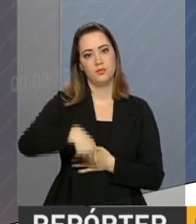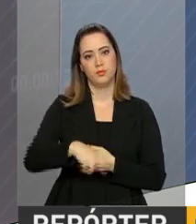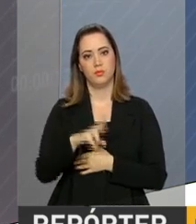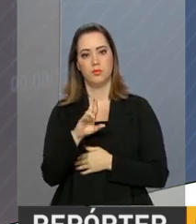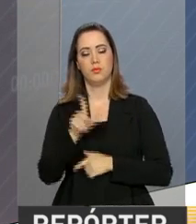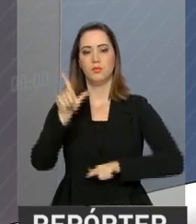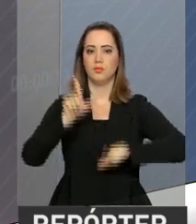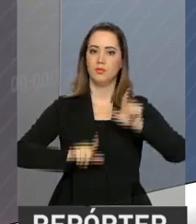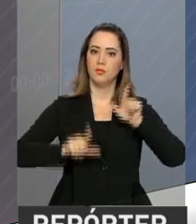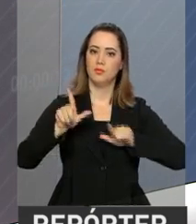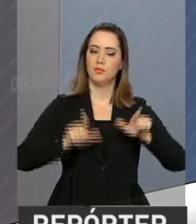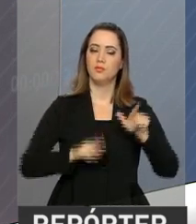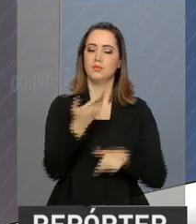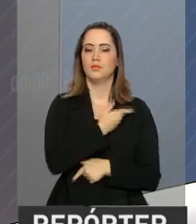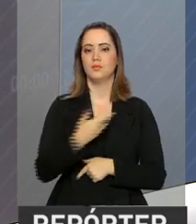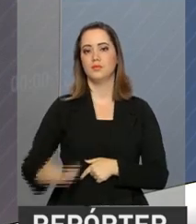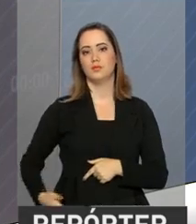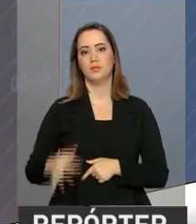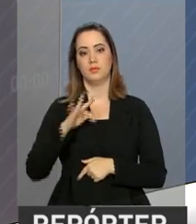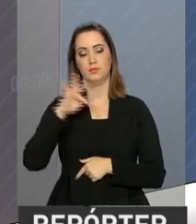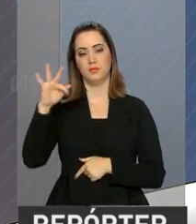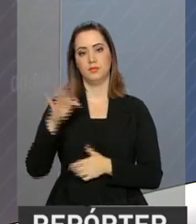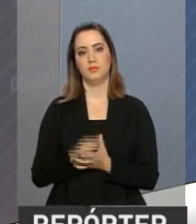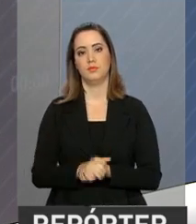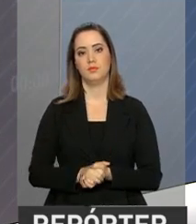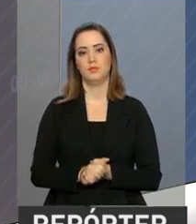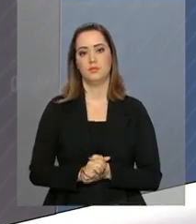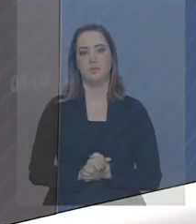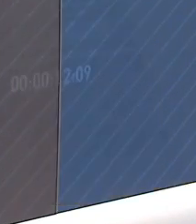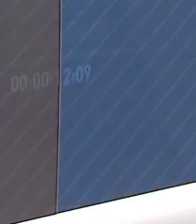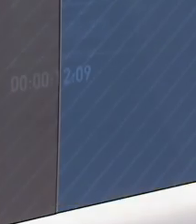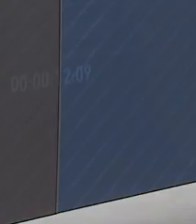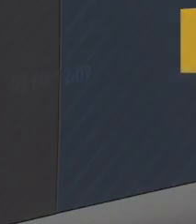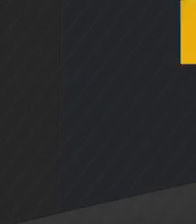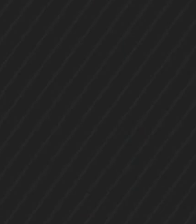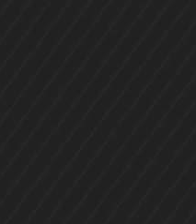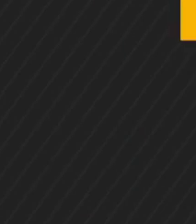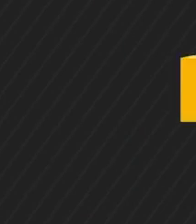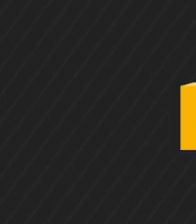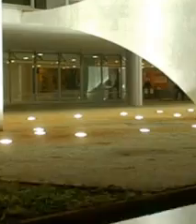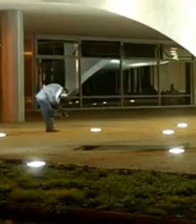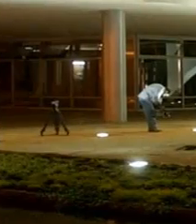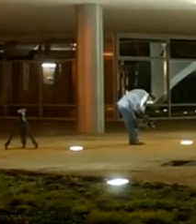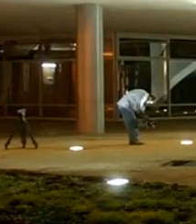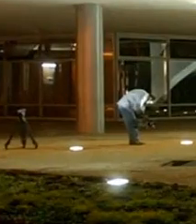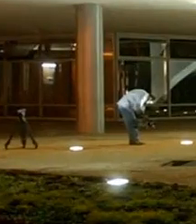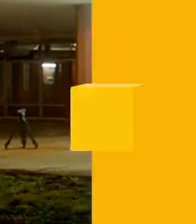gente aqui na NBR, a TV do Governo Federal.